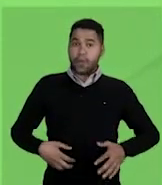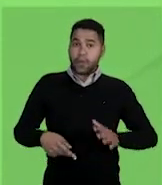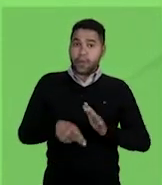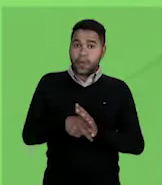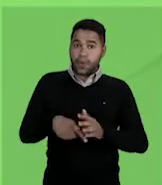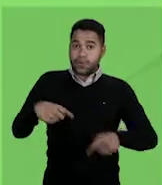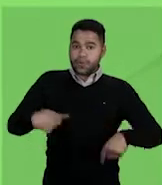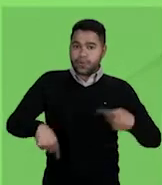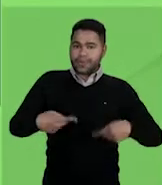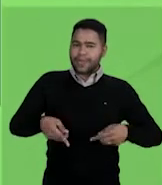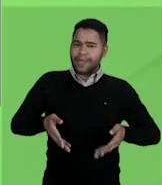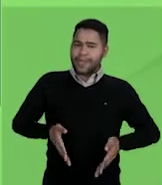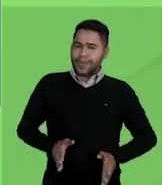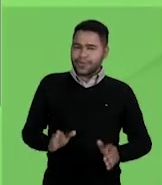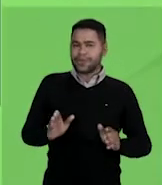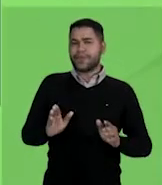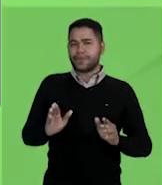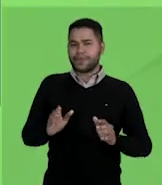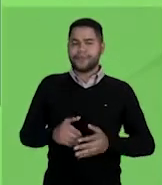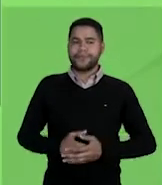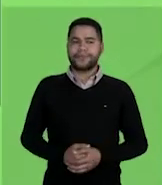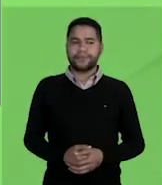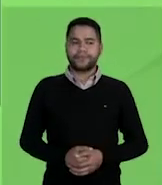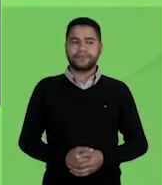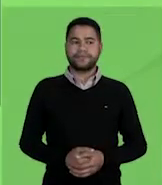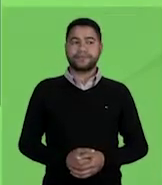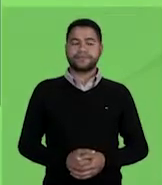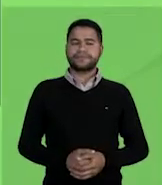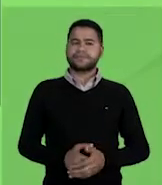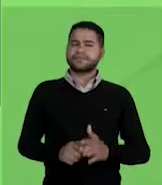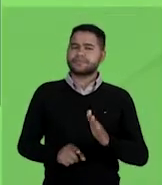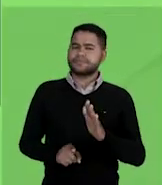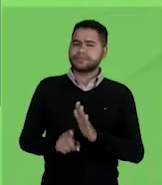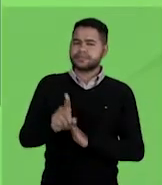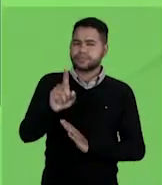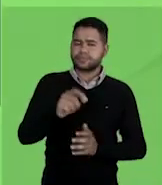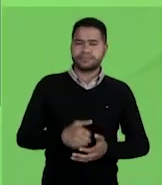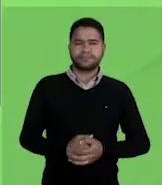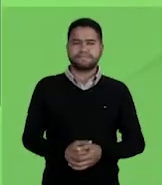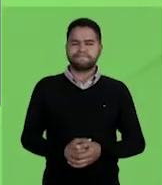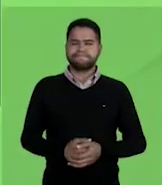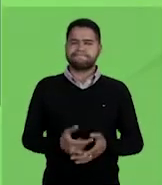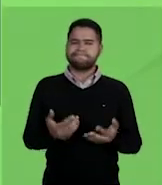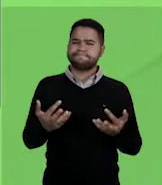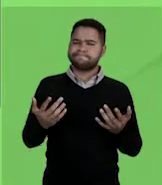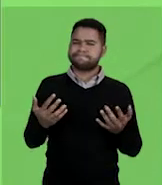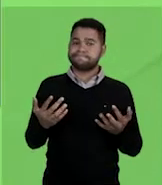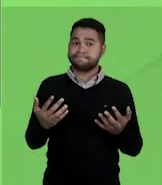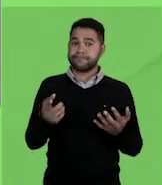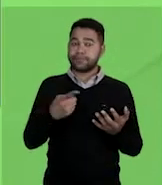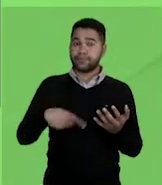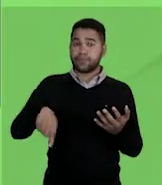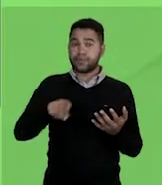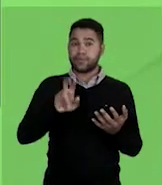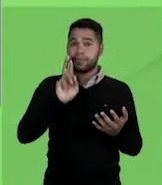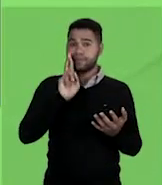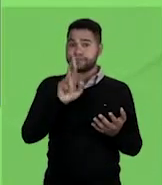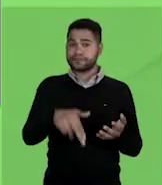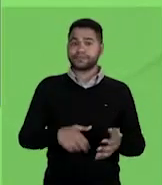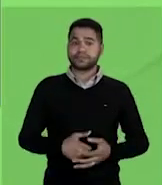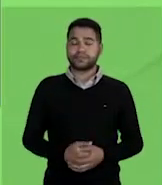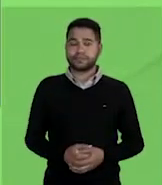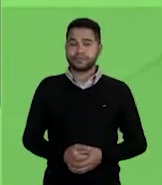reprodutor feminino. E a pergunta problematizadora que iremos responder